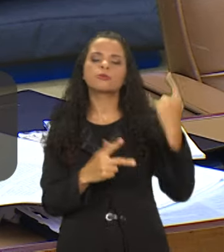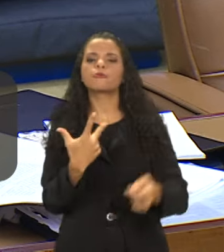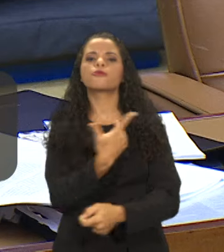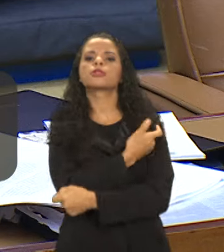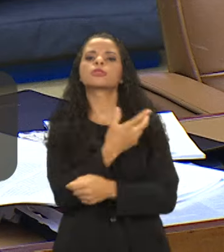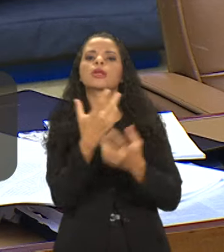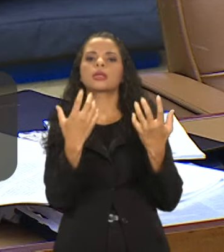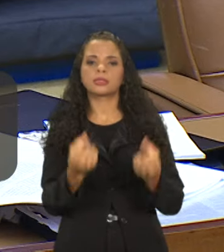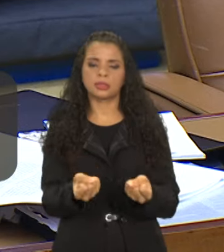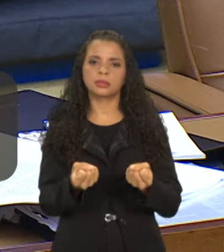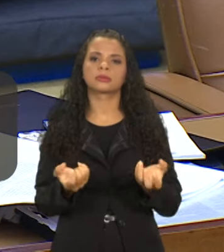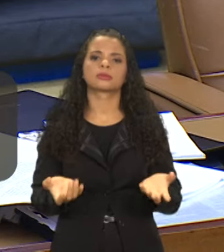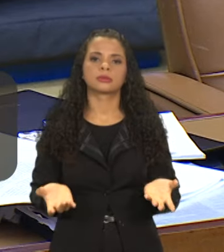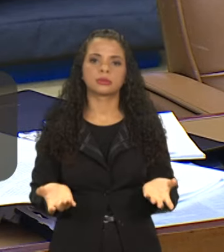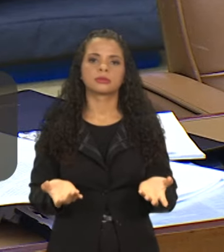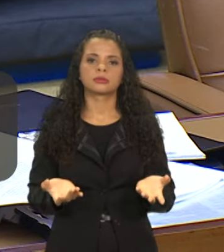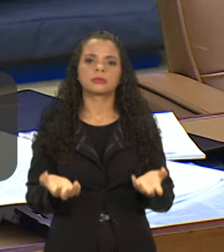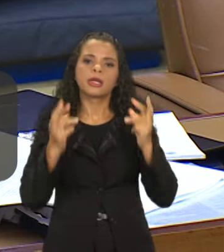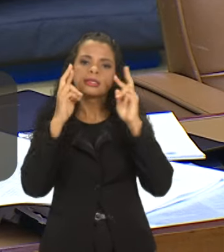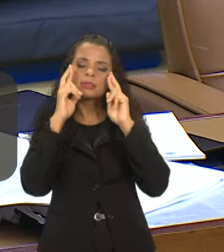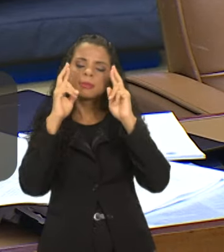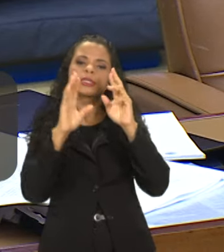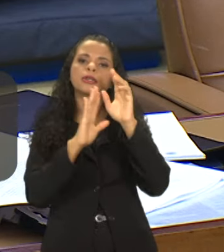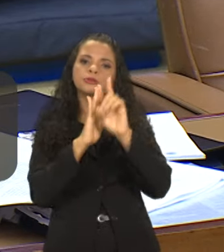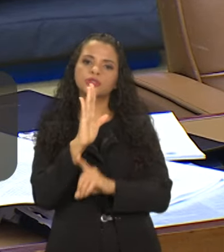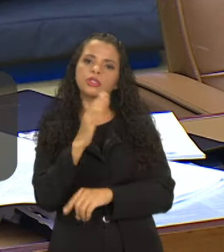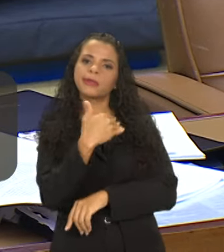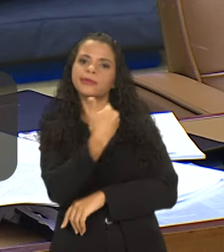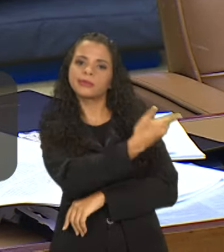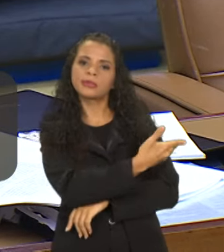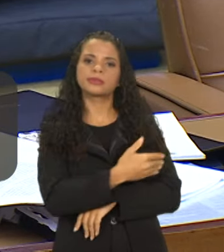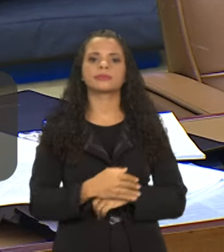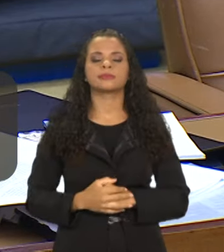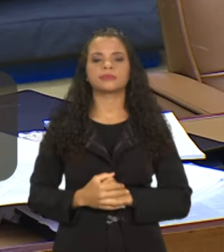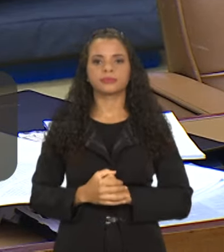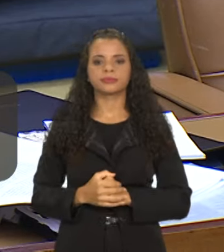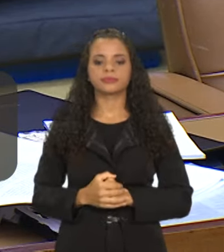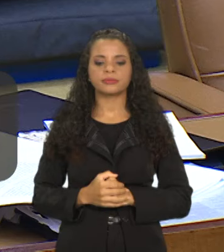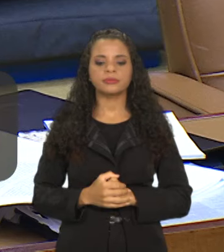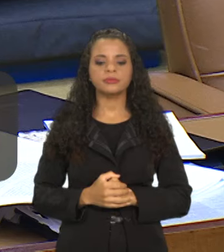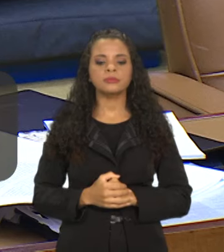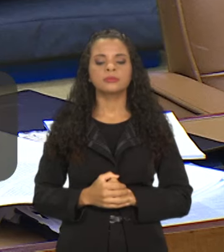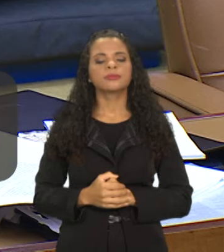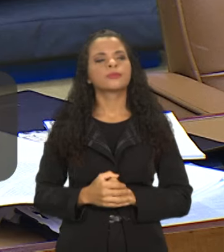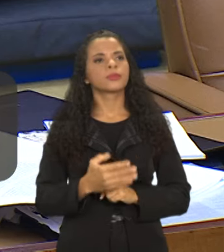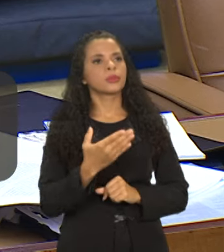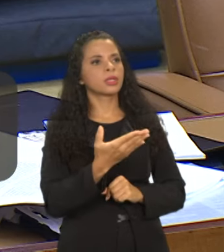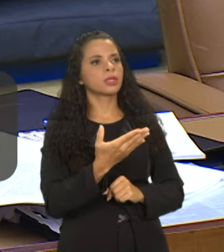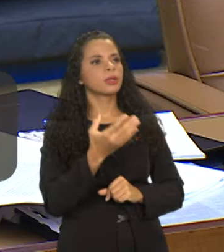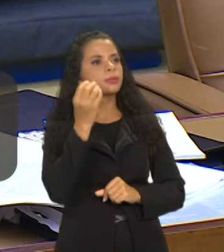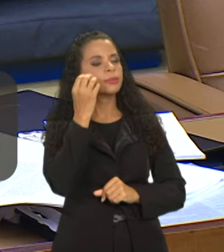direito alheio. Vossa Excelência, ministro Flávio, citou o apóstolo